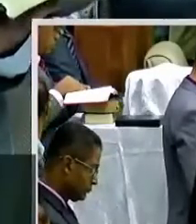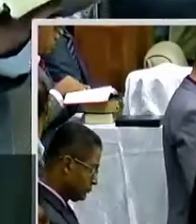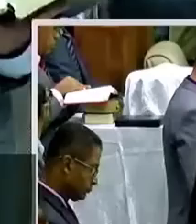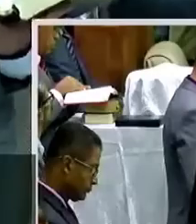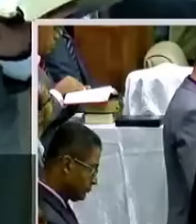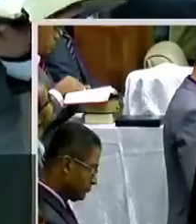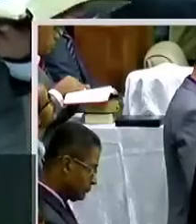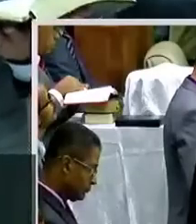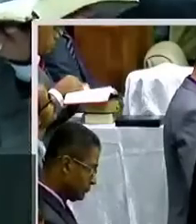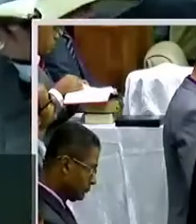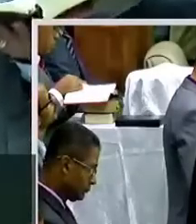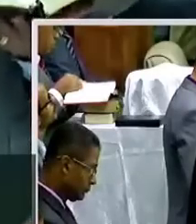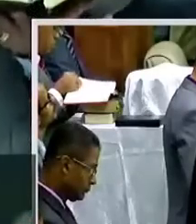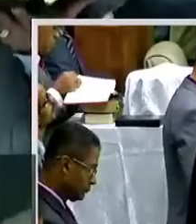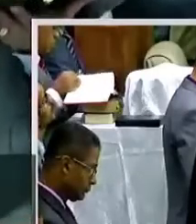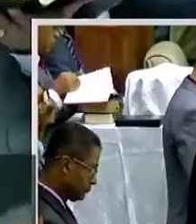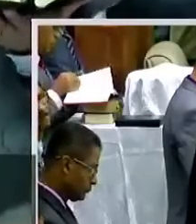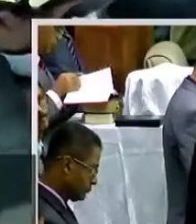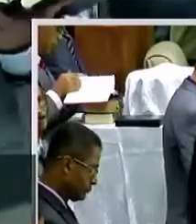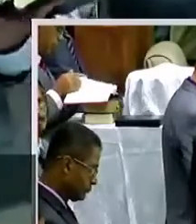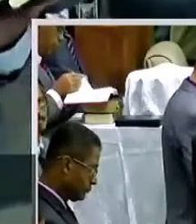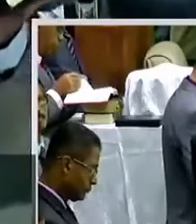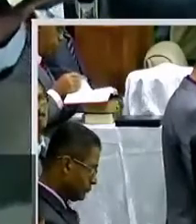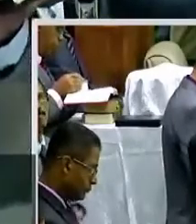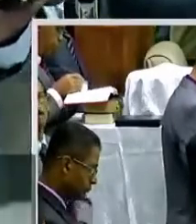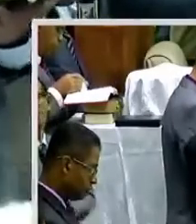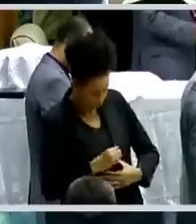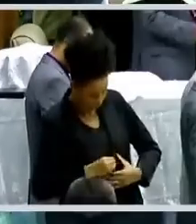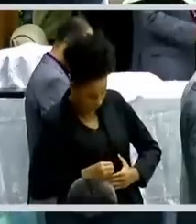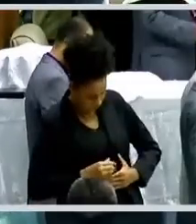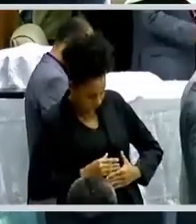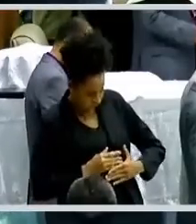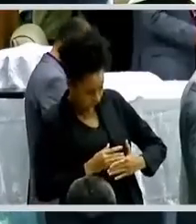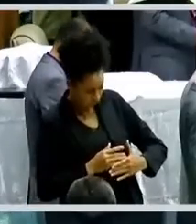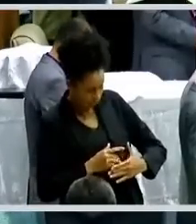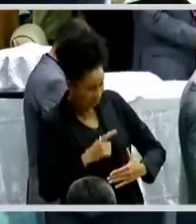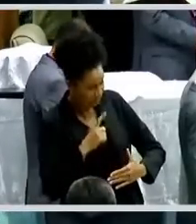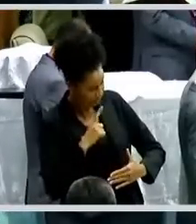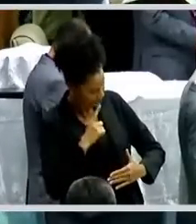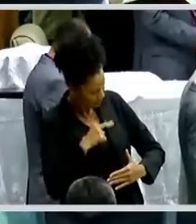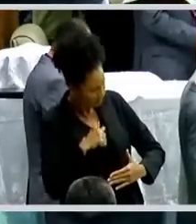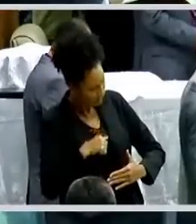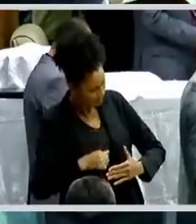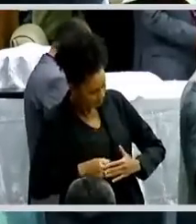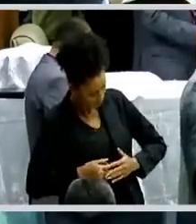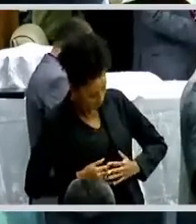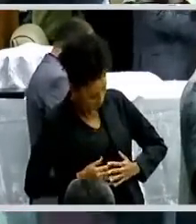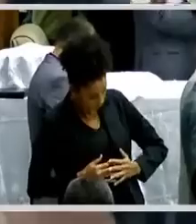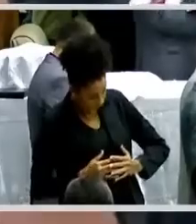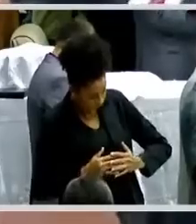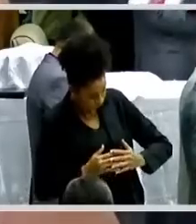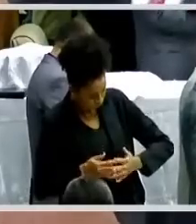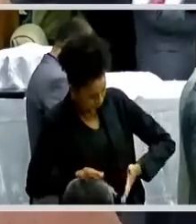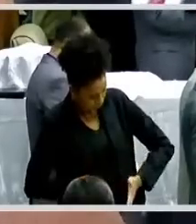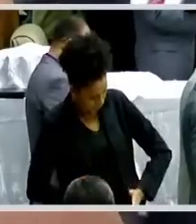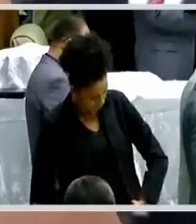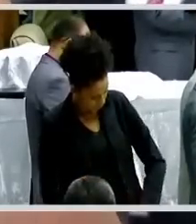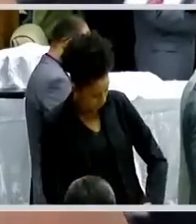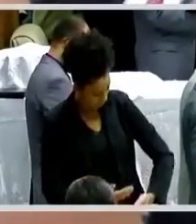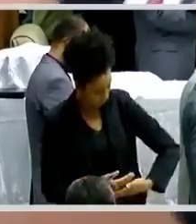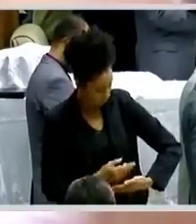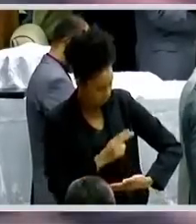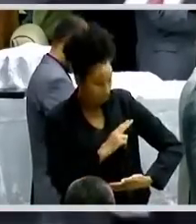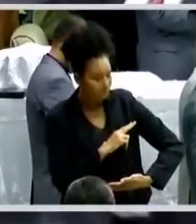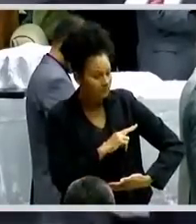E eis que em teu ventre conceberás e darás à luz um filho, e chamarás o